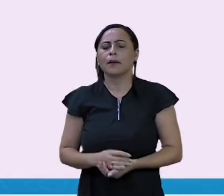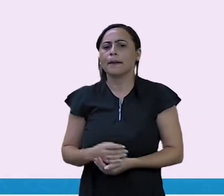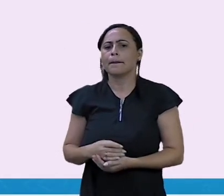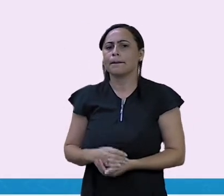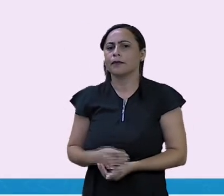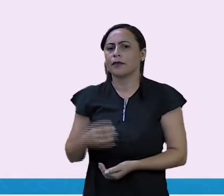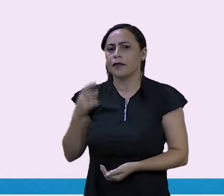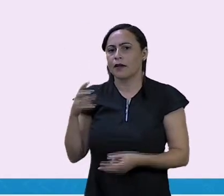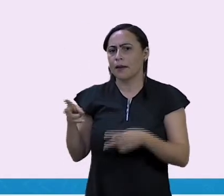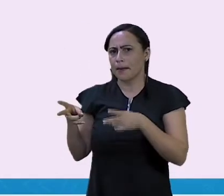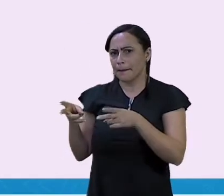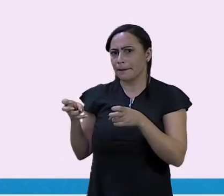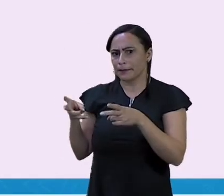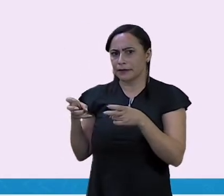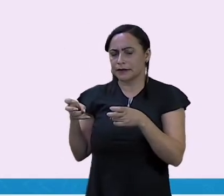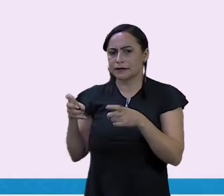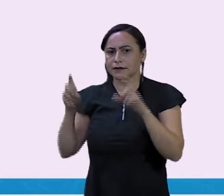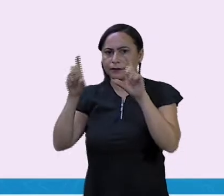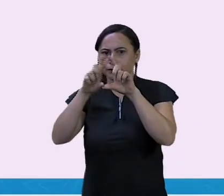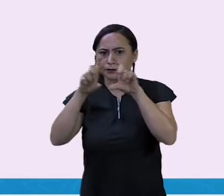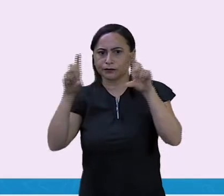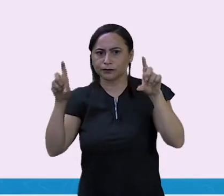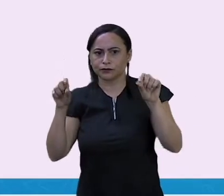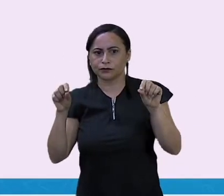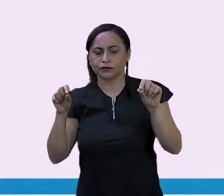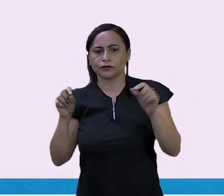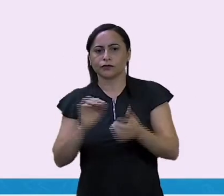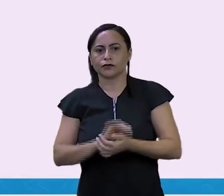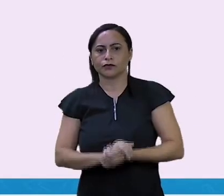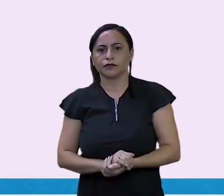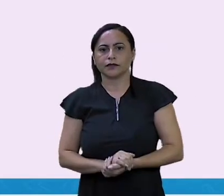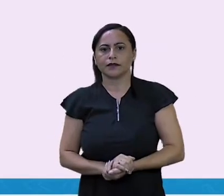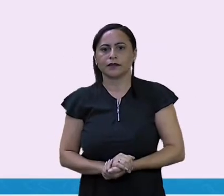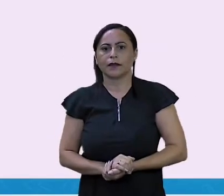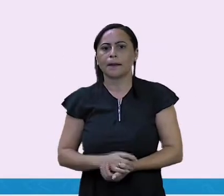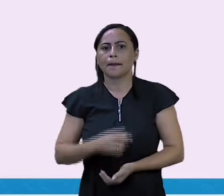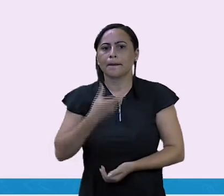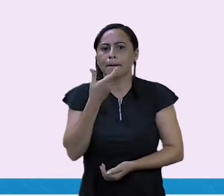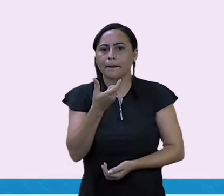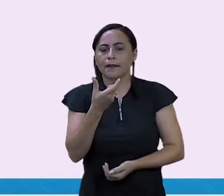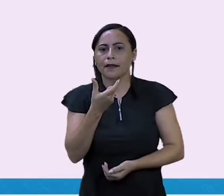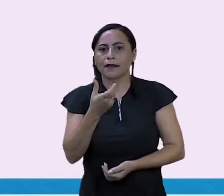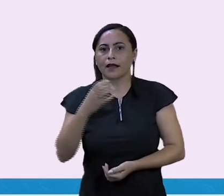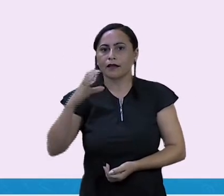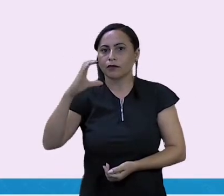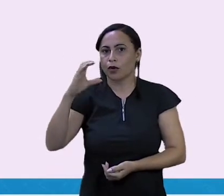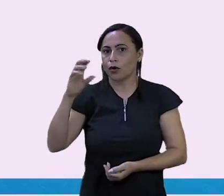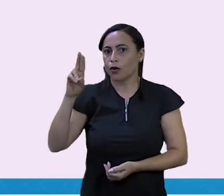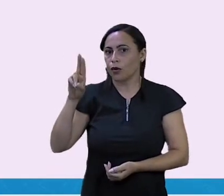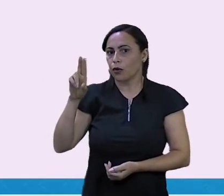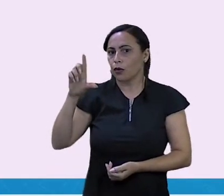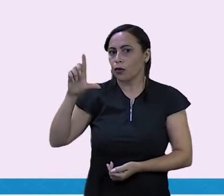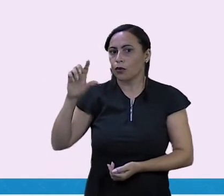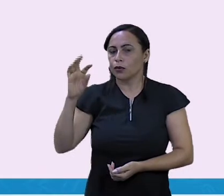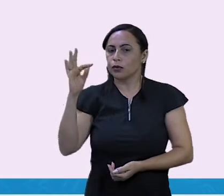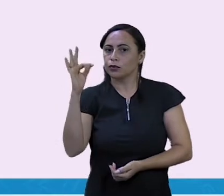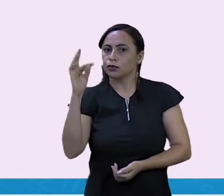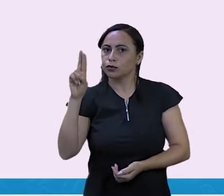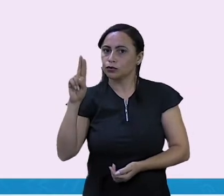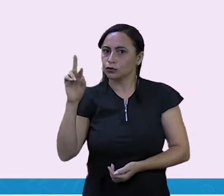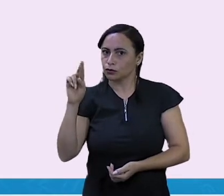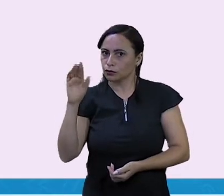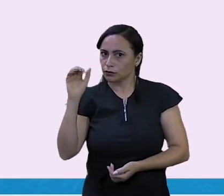Observamos na tirinha Mafalda, Quino, que a palavra cultura adquiriu uma multiplicidade